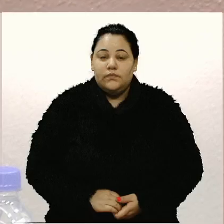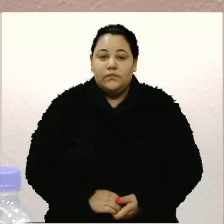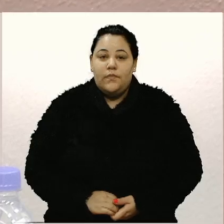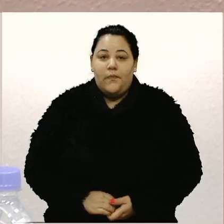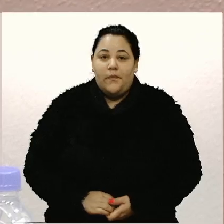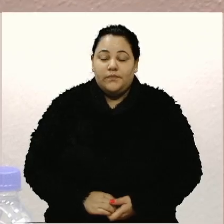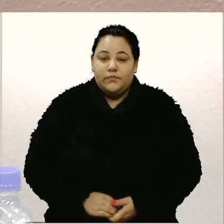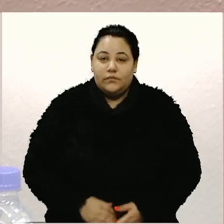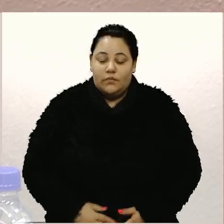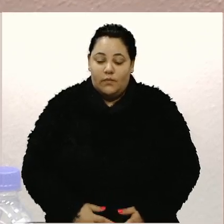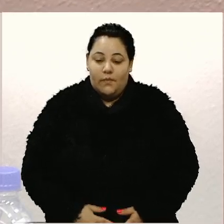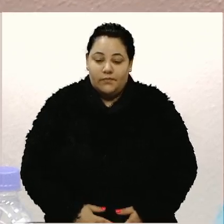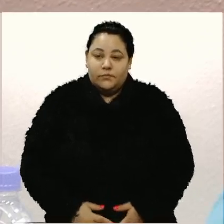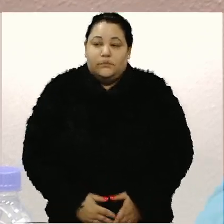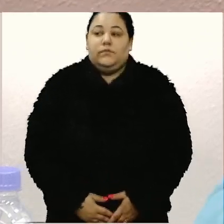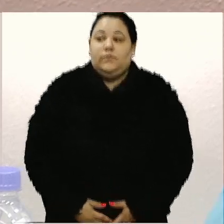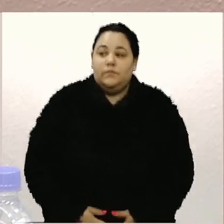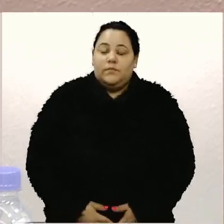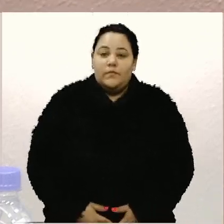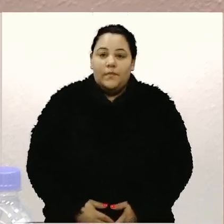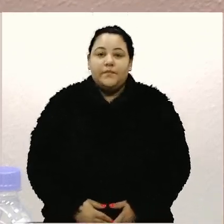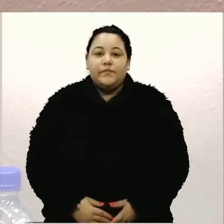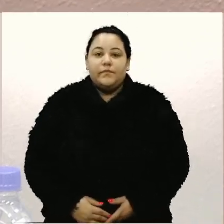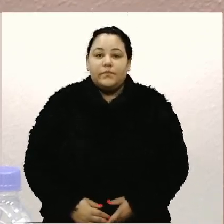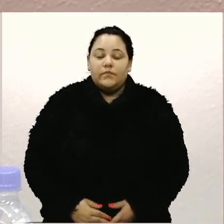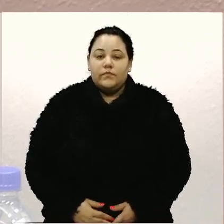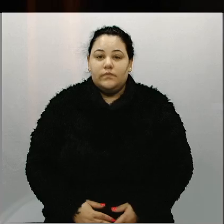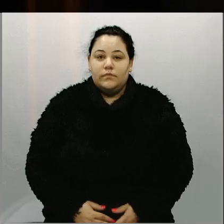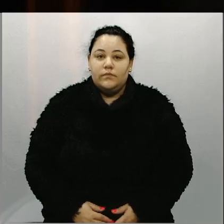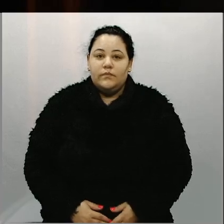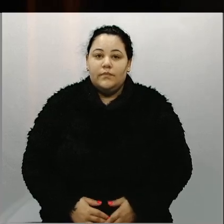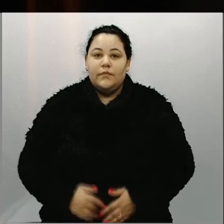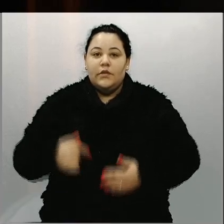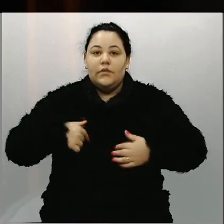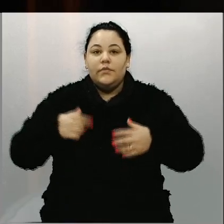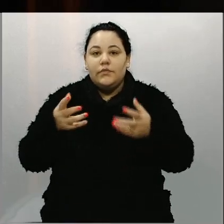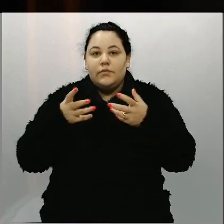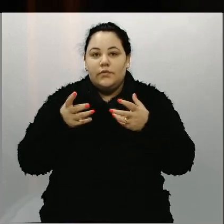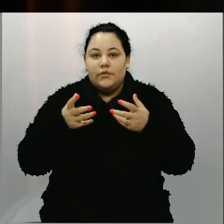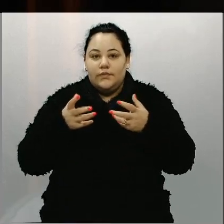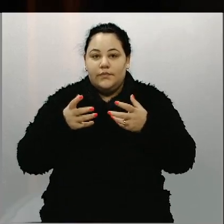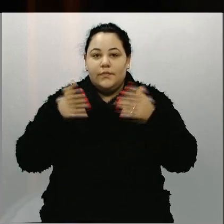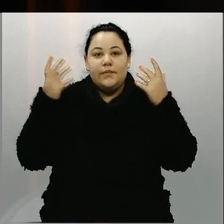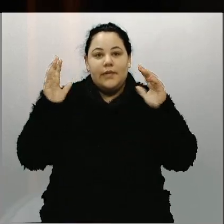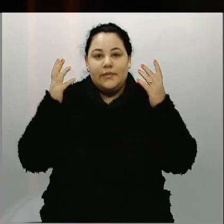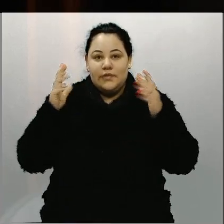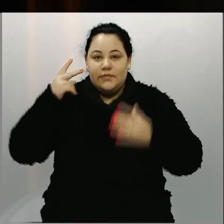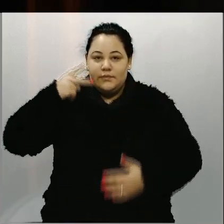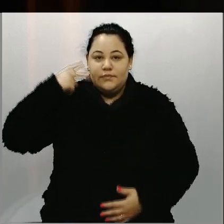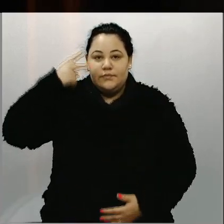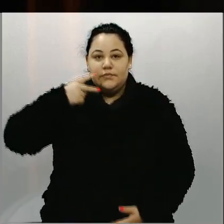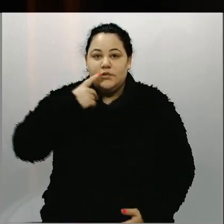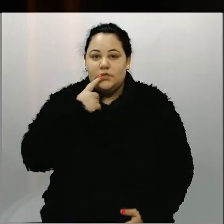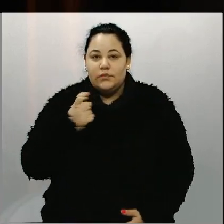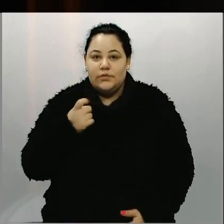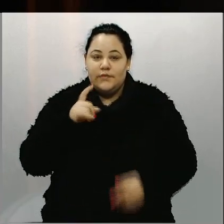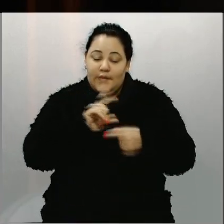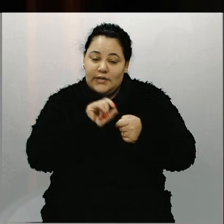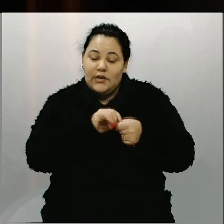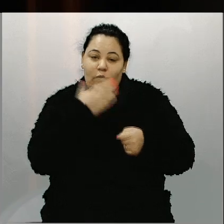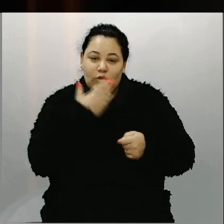voto. Declarar voto, senhora presidente. Presidente, eu gostaria de parabenizar a vereadora Rose por esse pedido de